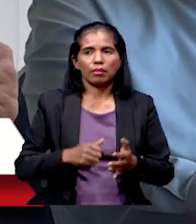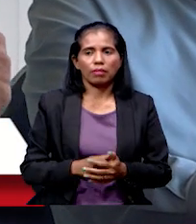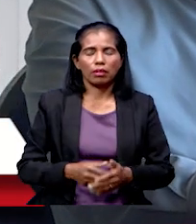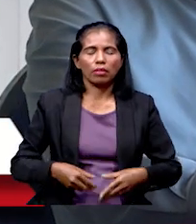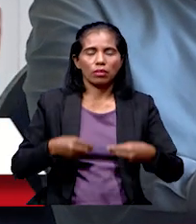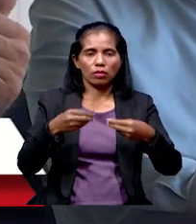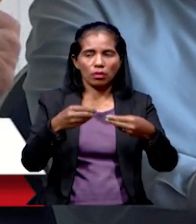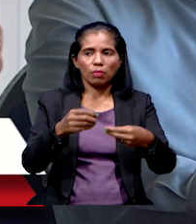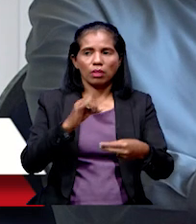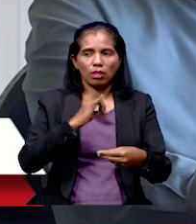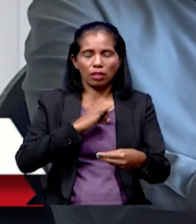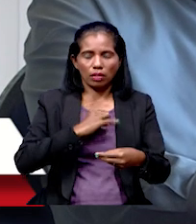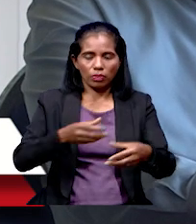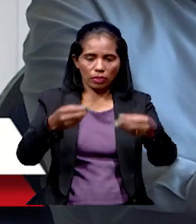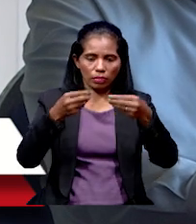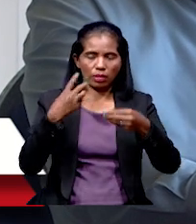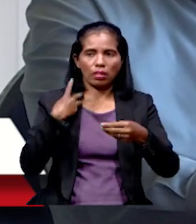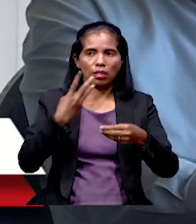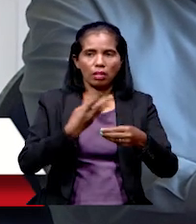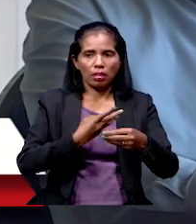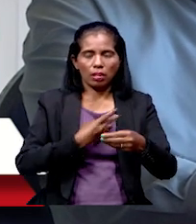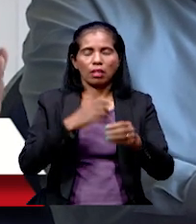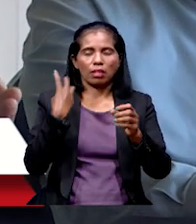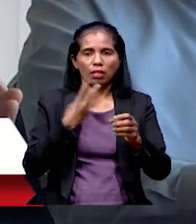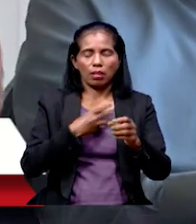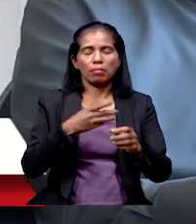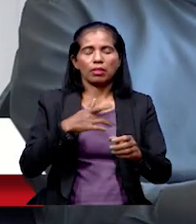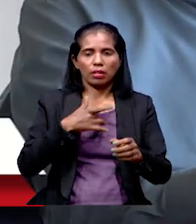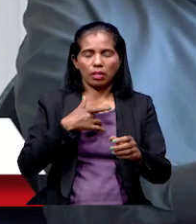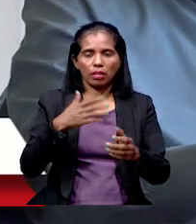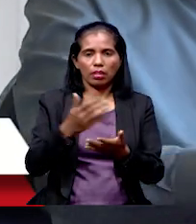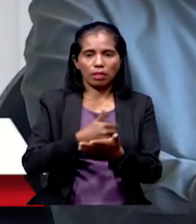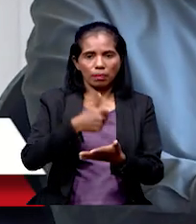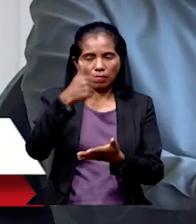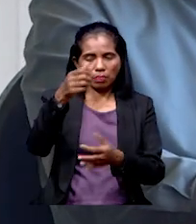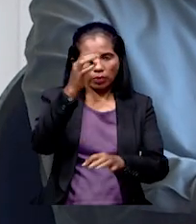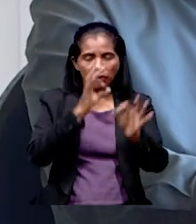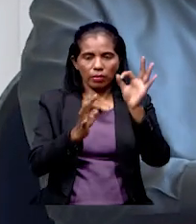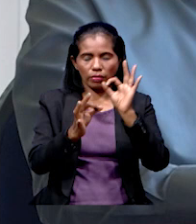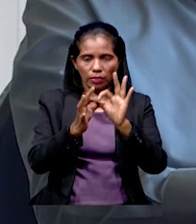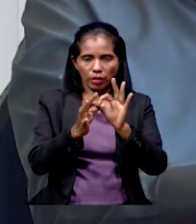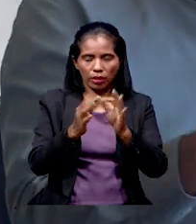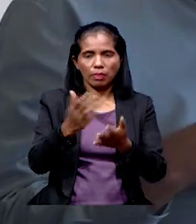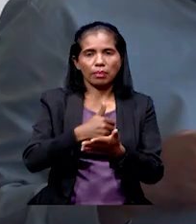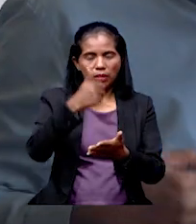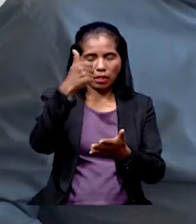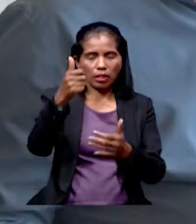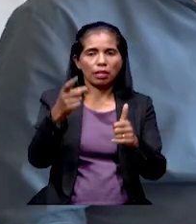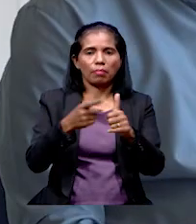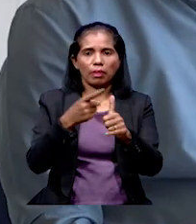fomba hau, fomba ami, certeza ke mana ia primera volta.